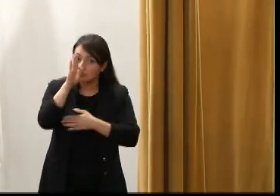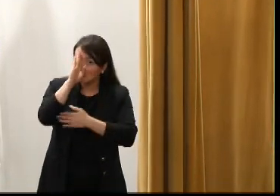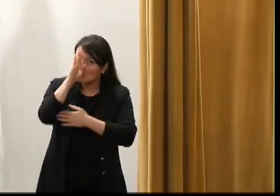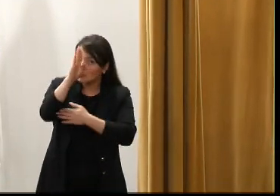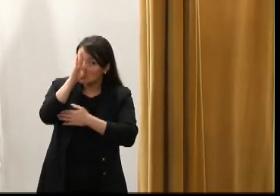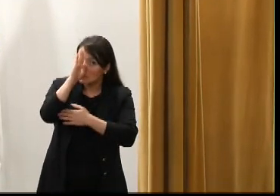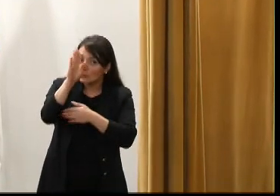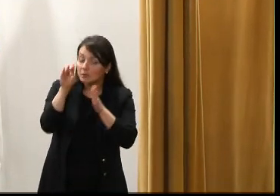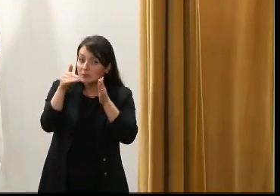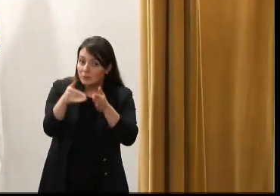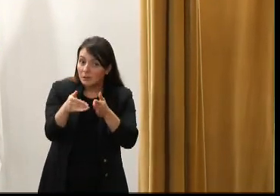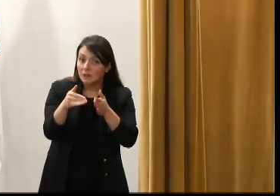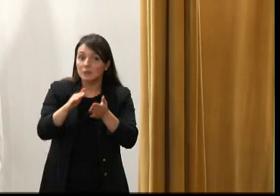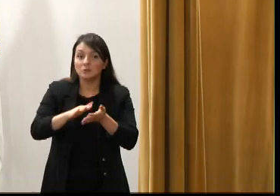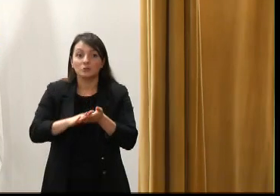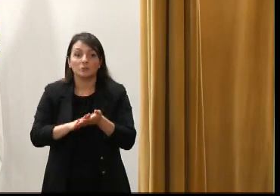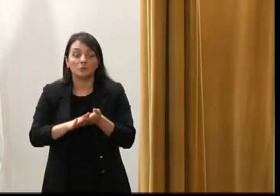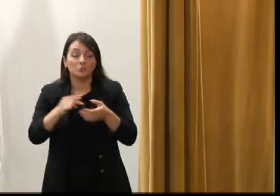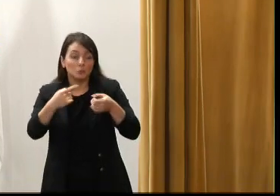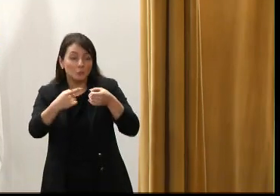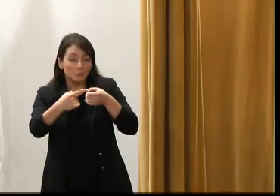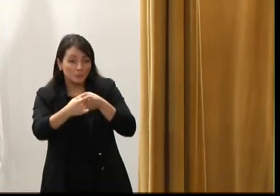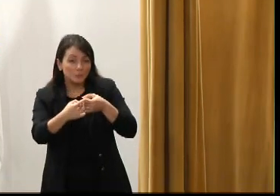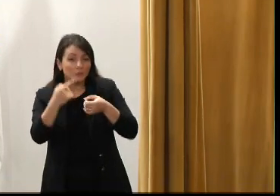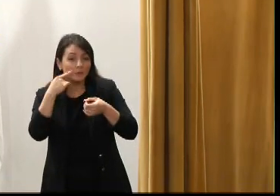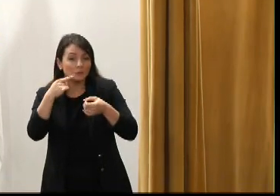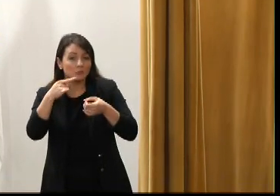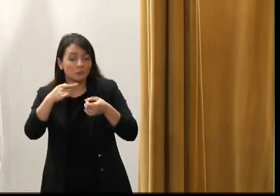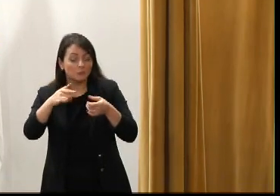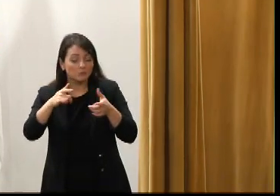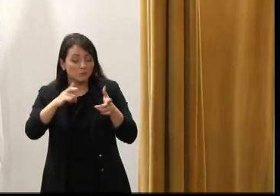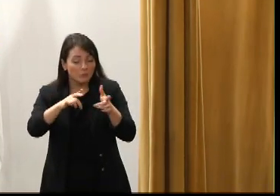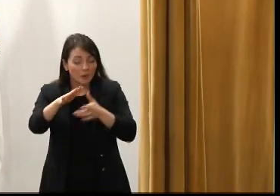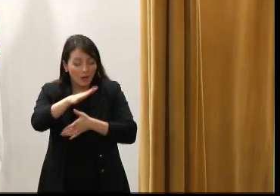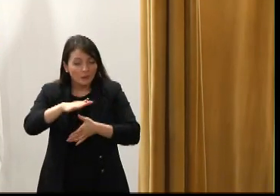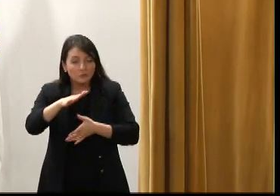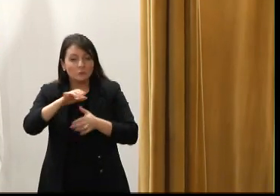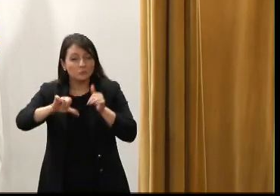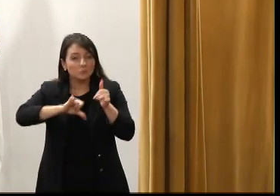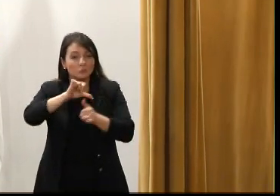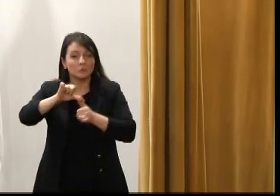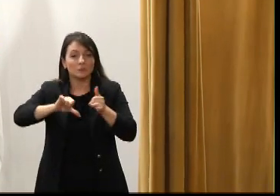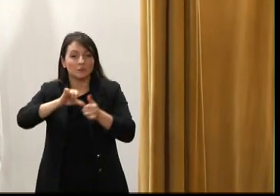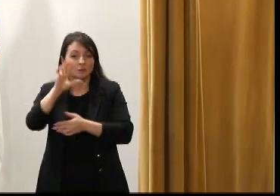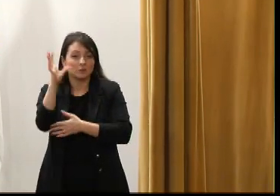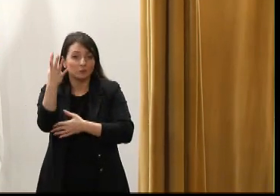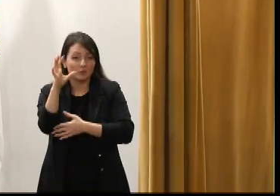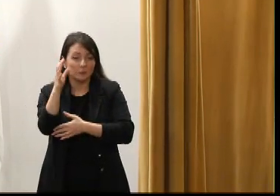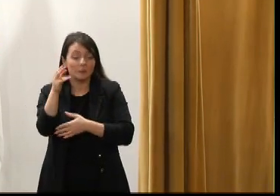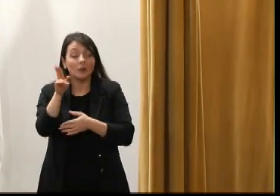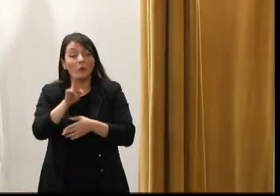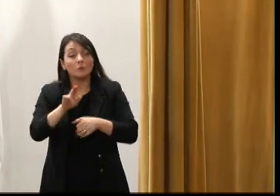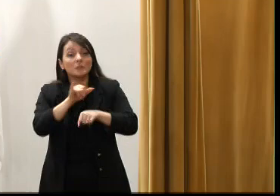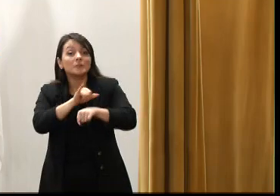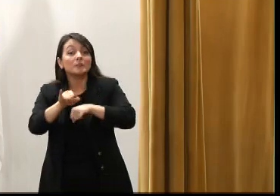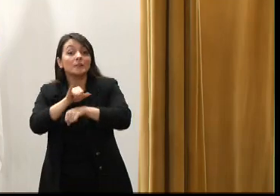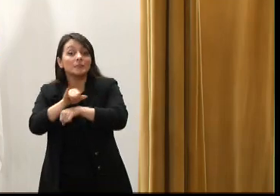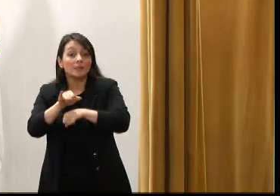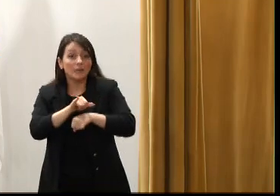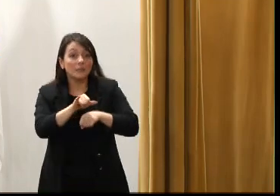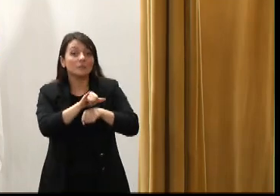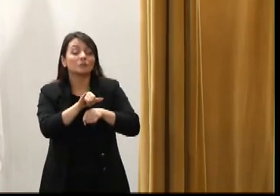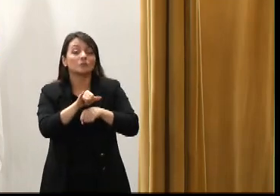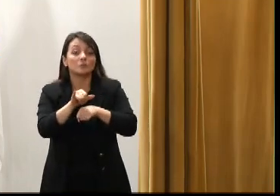prioridade do urbanismo numa era de mudança climática. Ou seja, usar estratégias